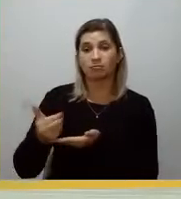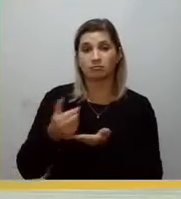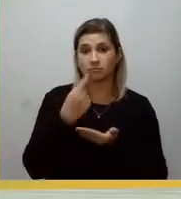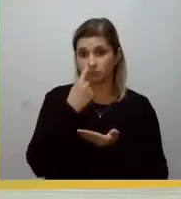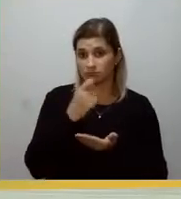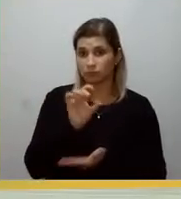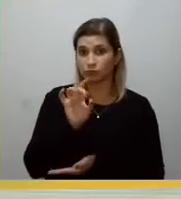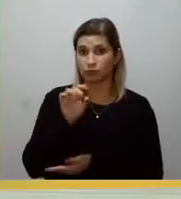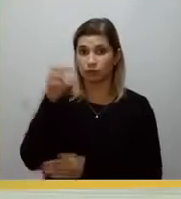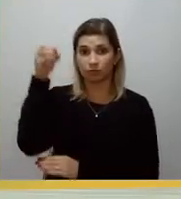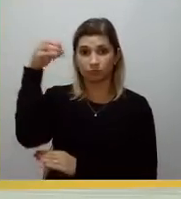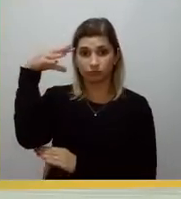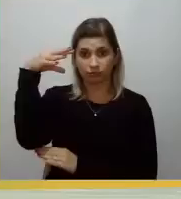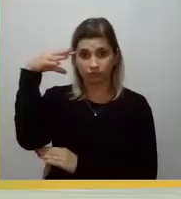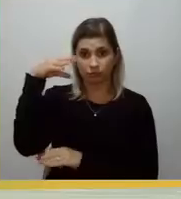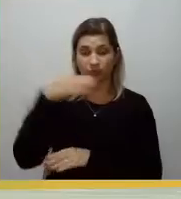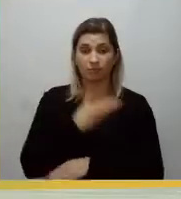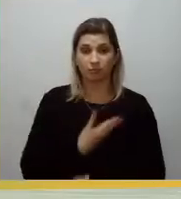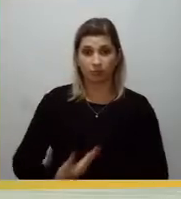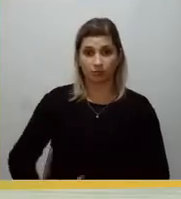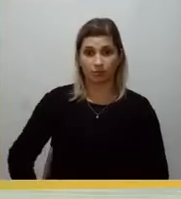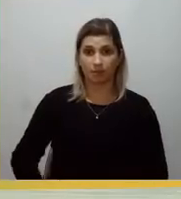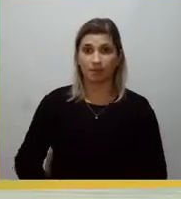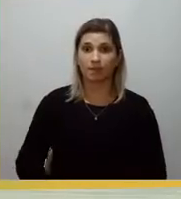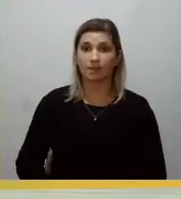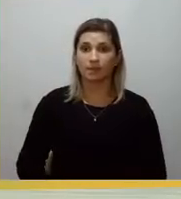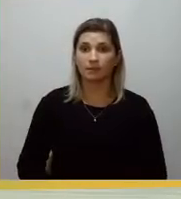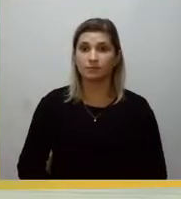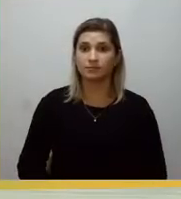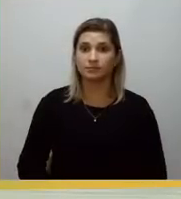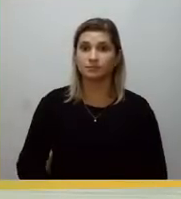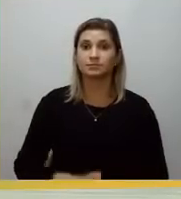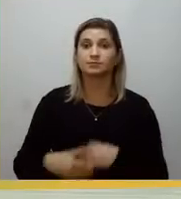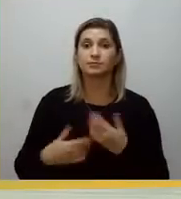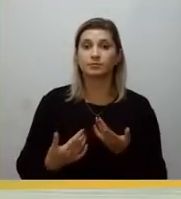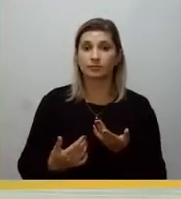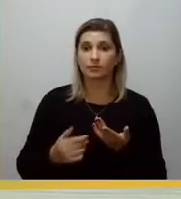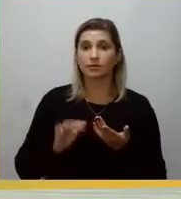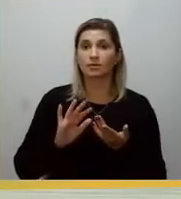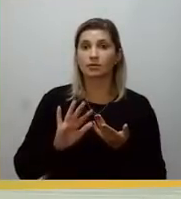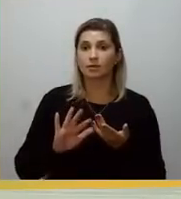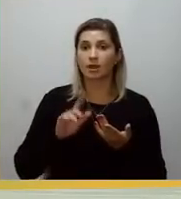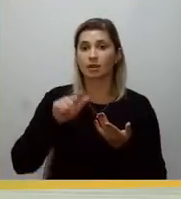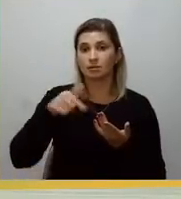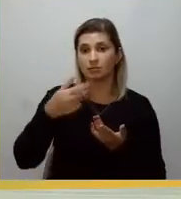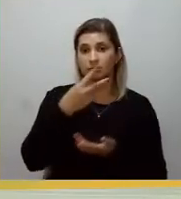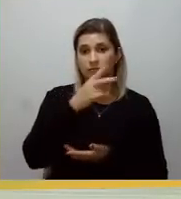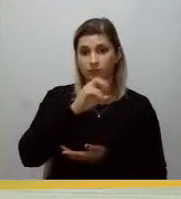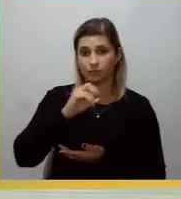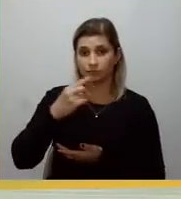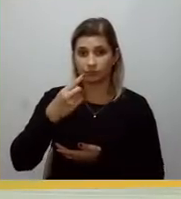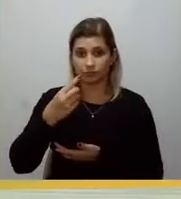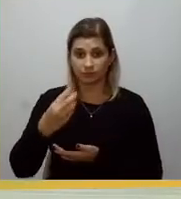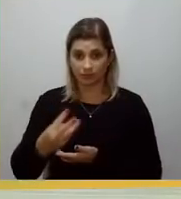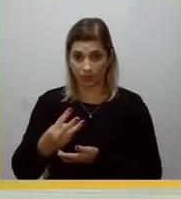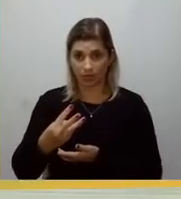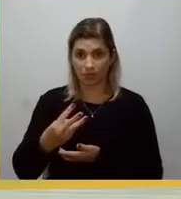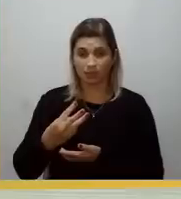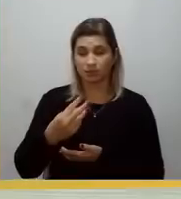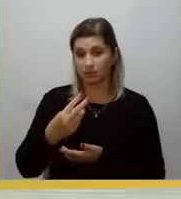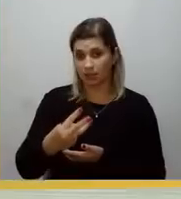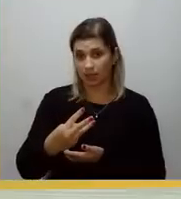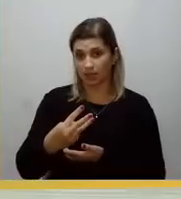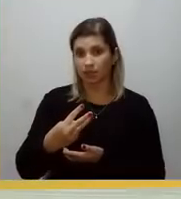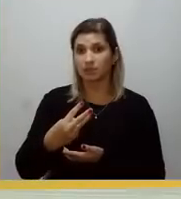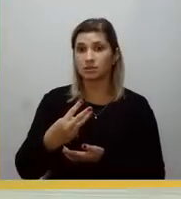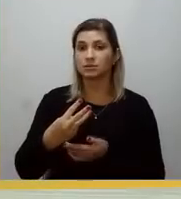quando eu fui que já fazia em Lages. Deixa eu só concluir, só um pouquinho. Não, desculpe. E aí, então, em 2003, os processos históricos, em 2003 foi onde a